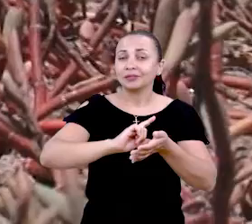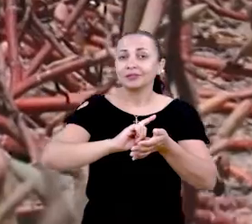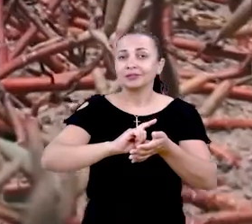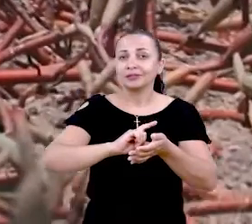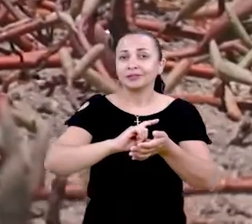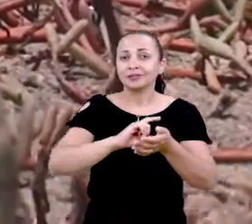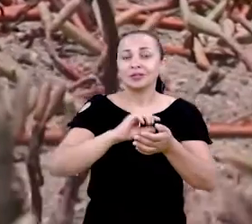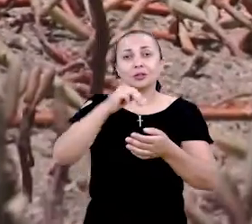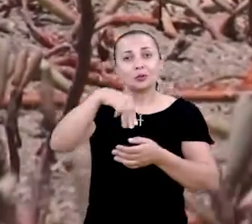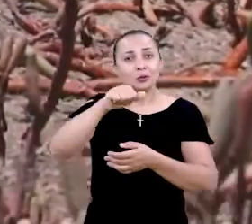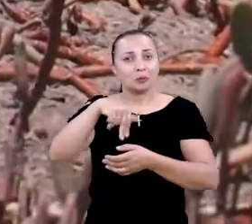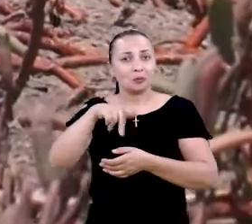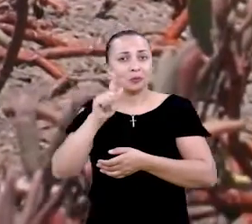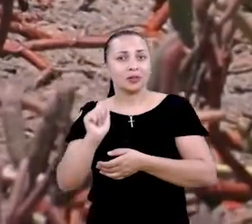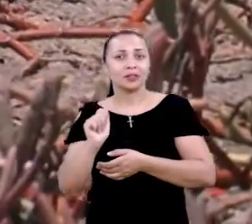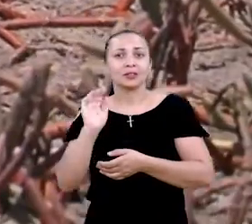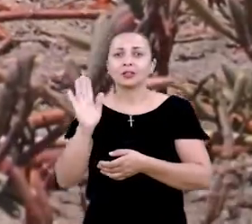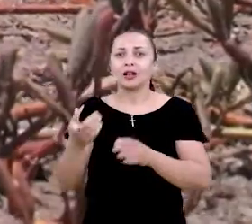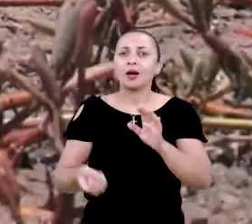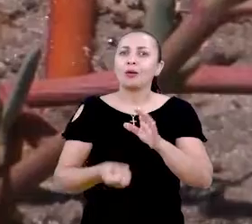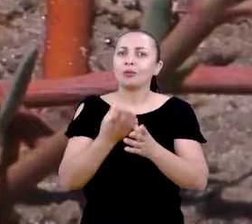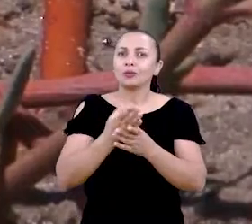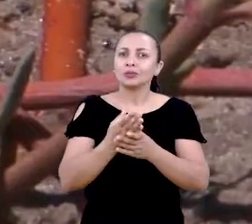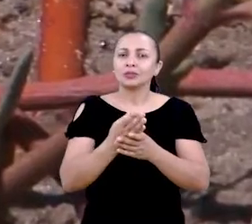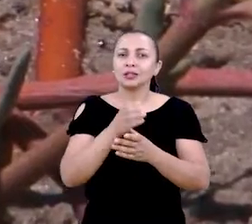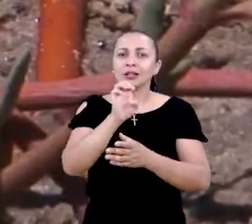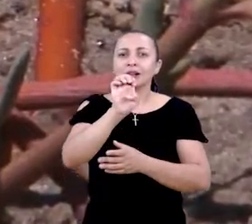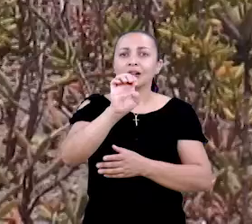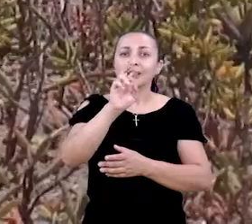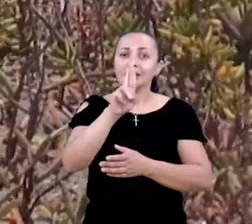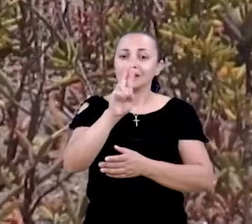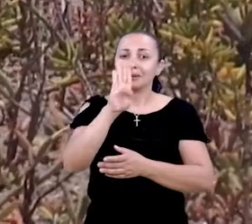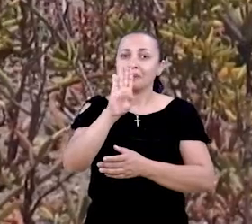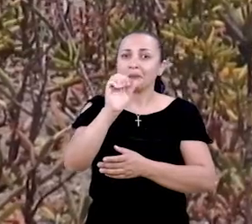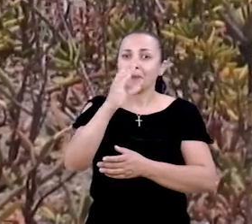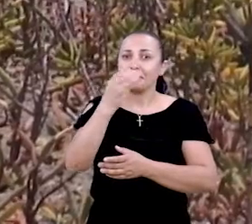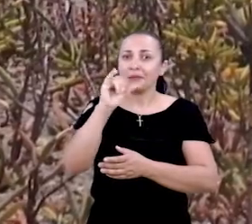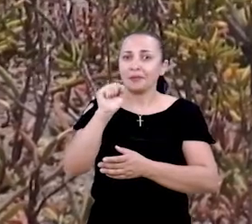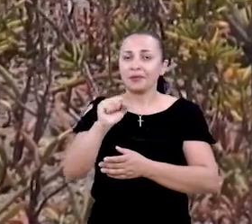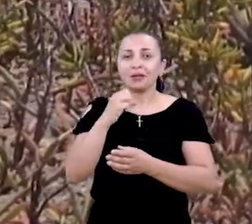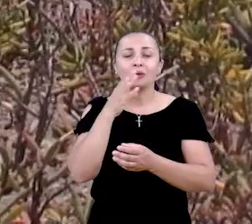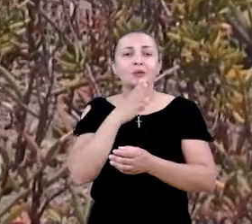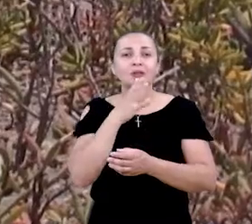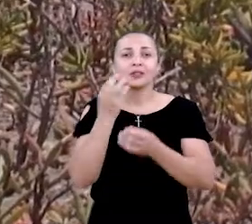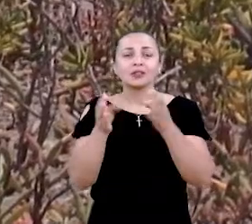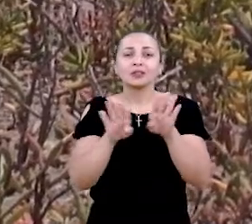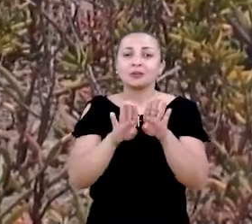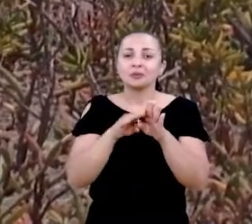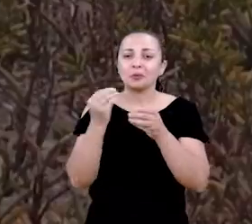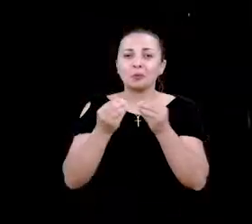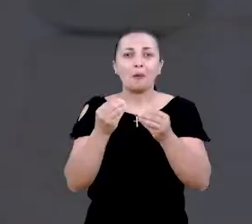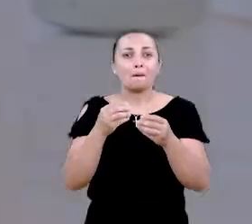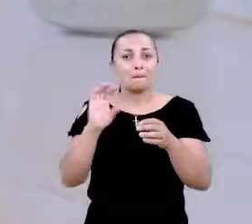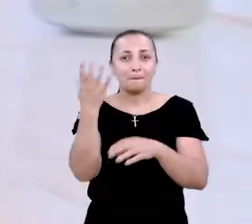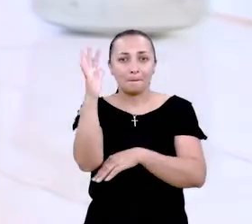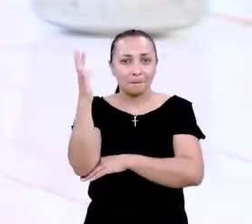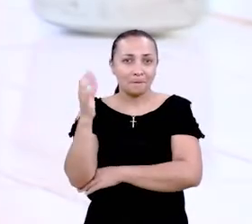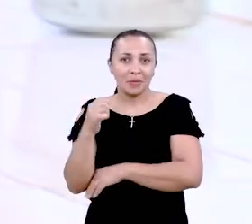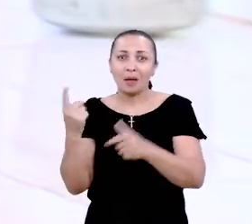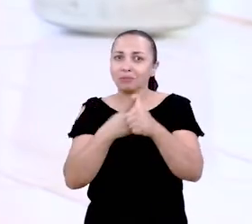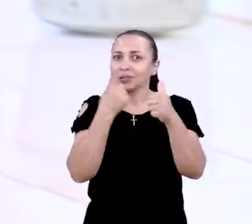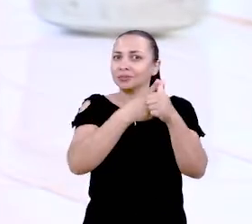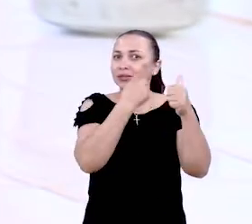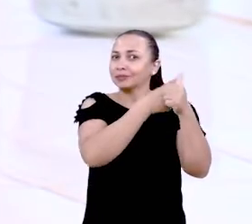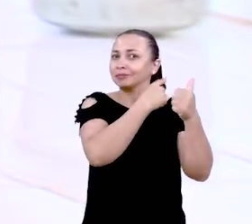manguezais se consolidarem, uma outra espécie chegou, as herbáceas, também conhecidas como plantas pioneiras. São chamadas